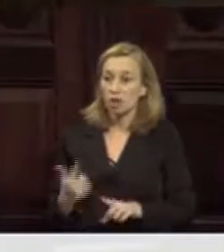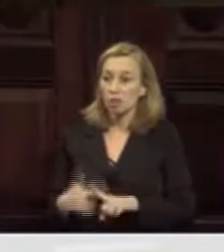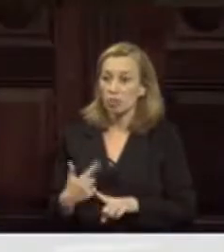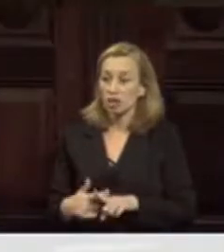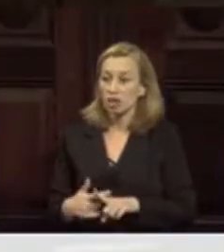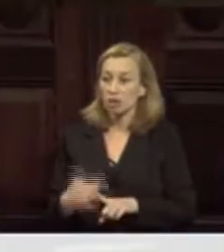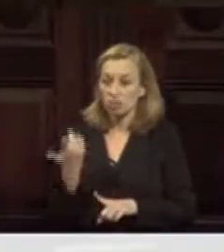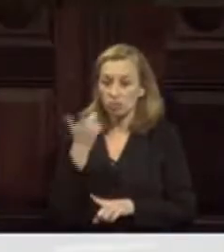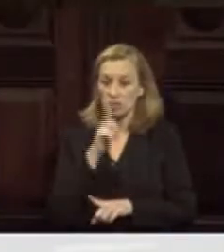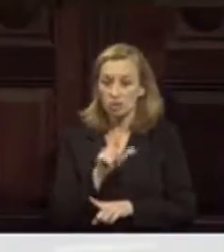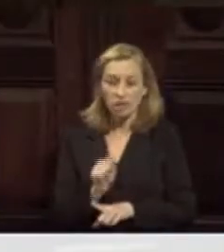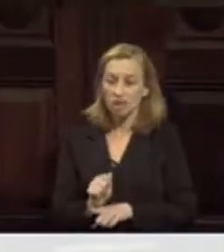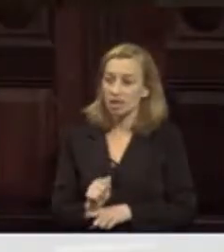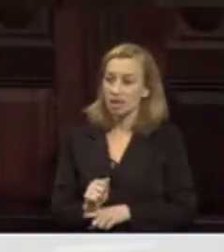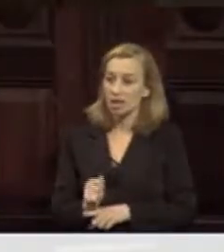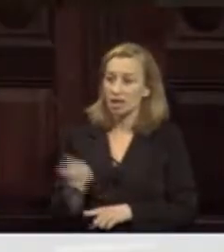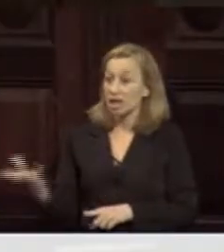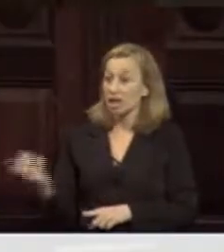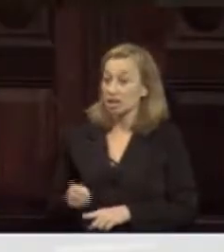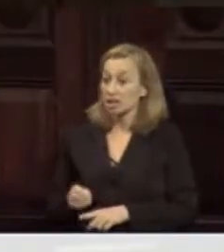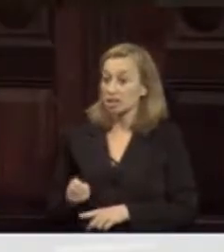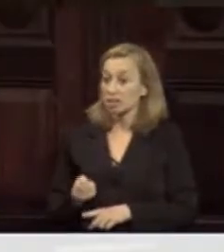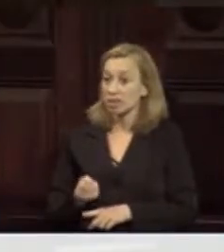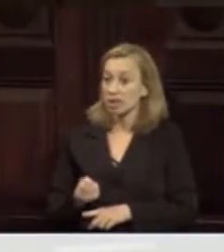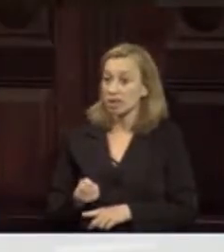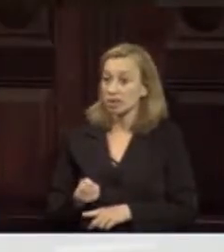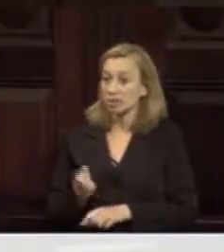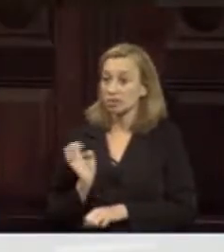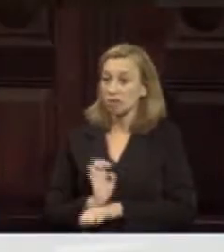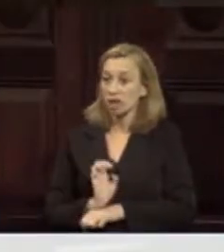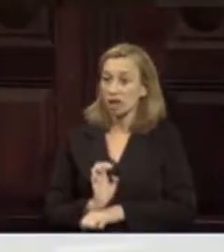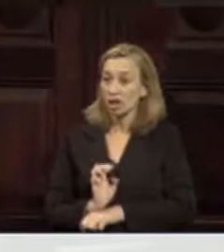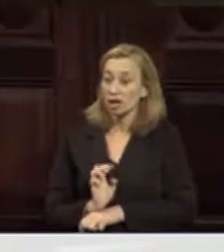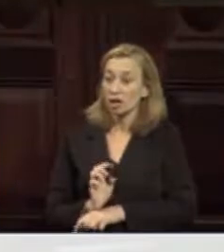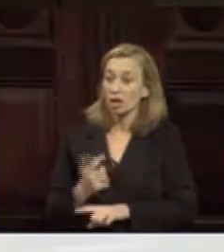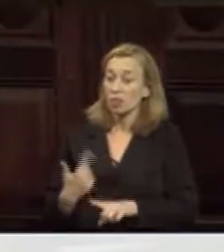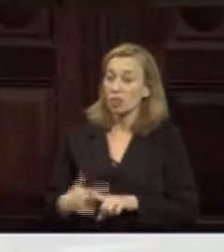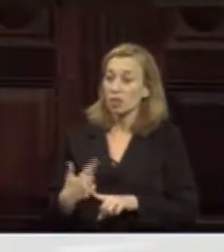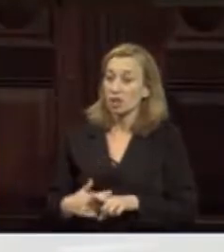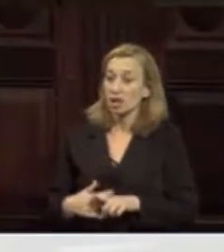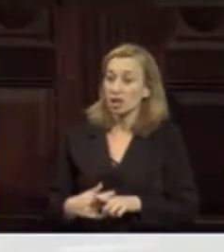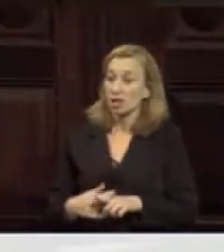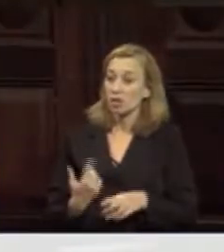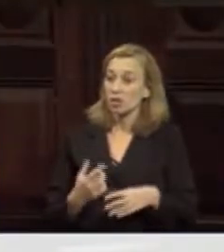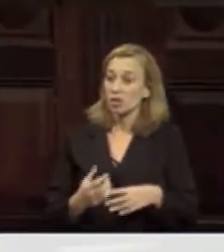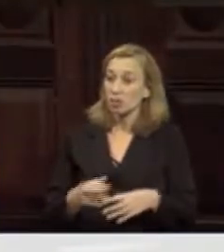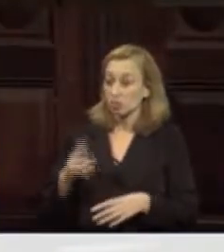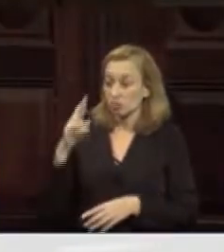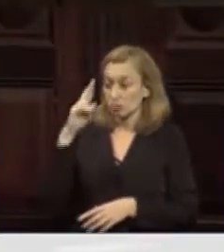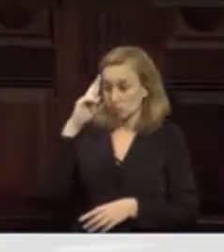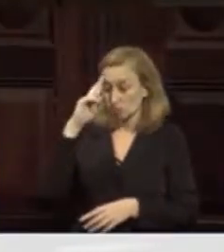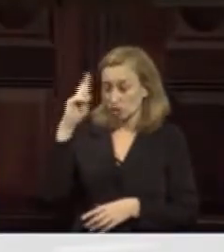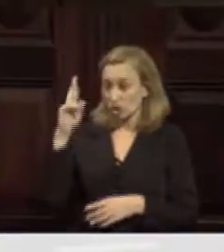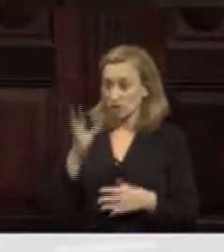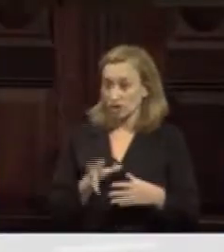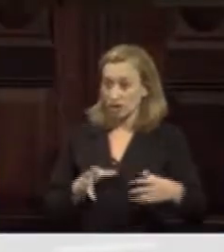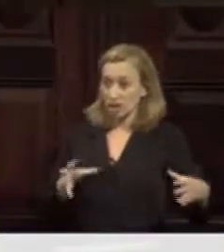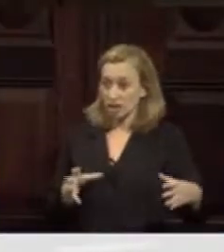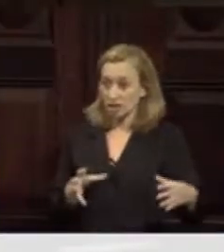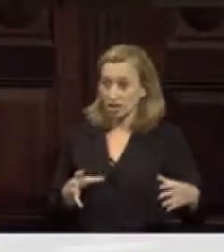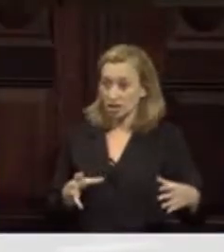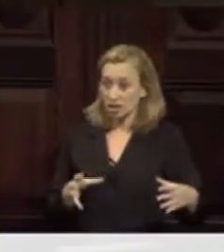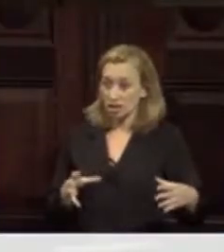receber do Estado. Mas é que os grandes fornecedores provavelmente